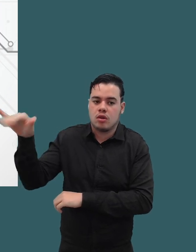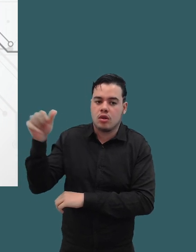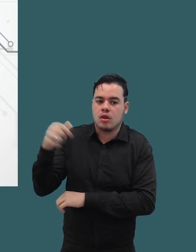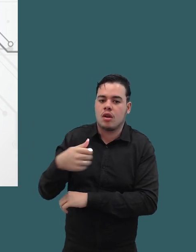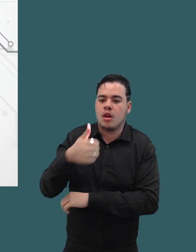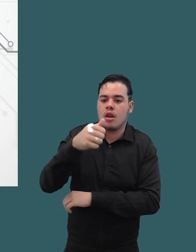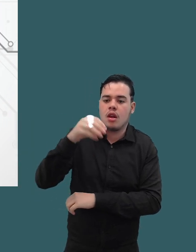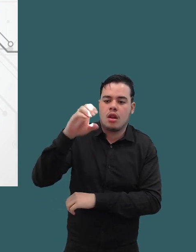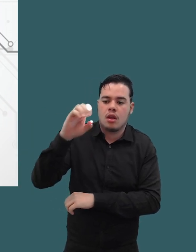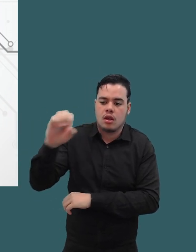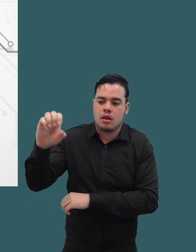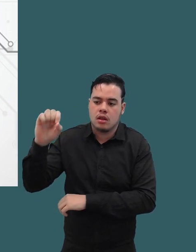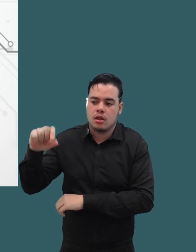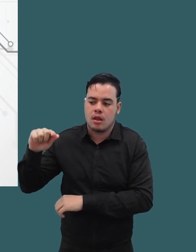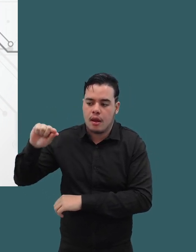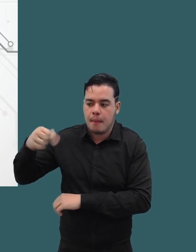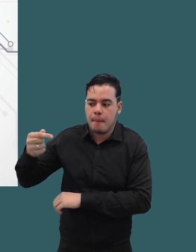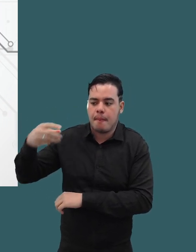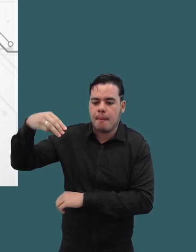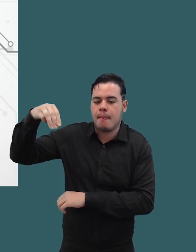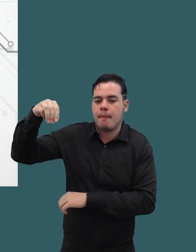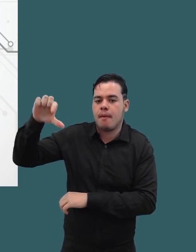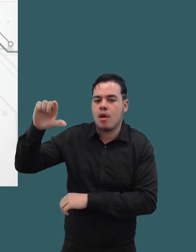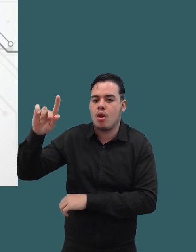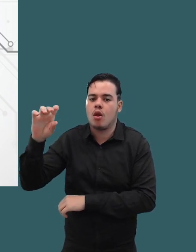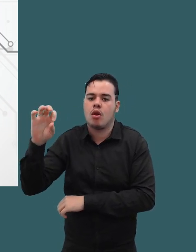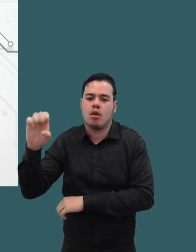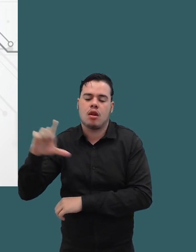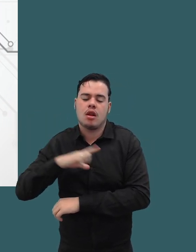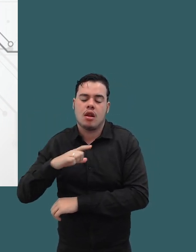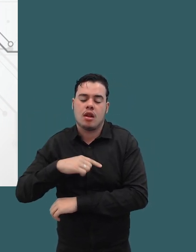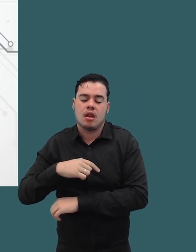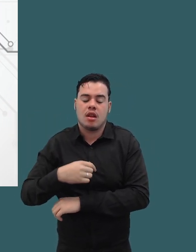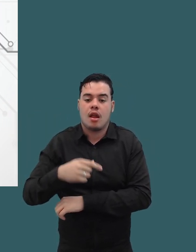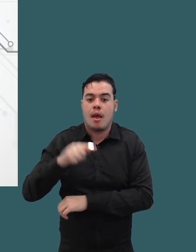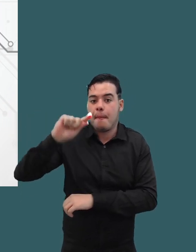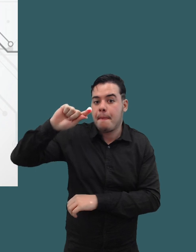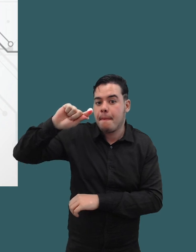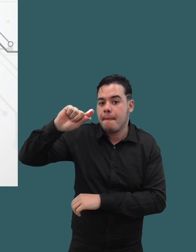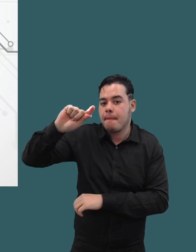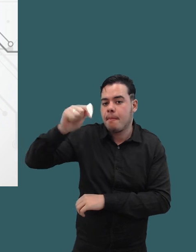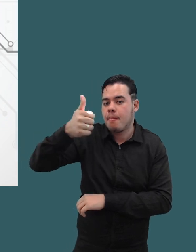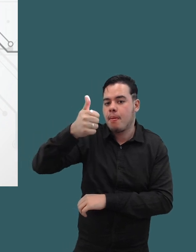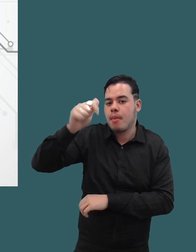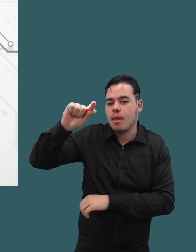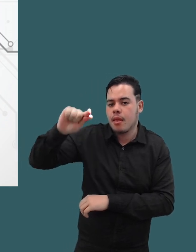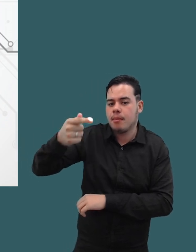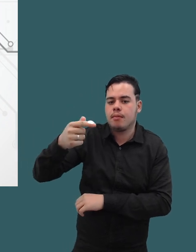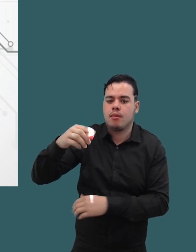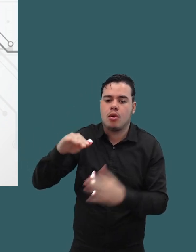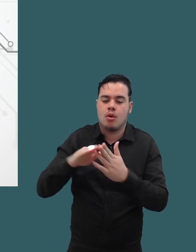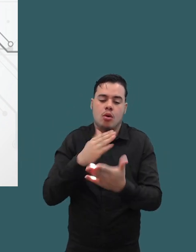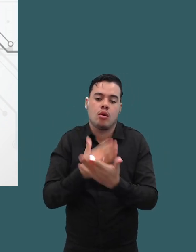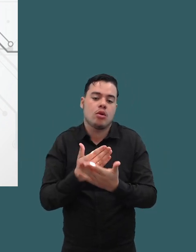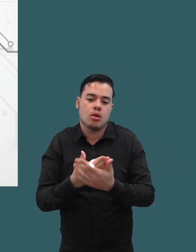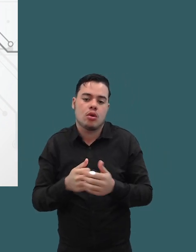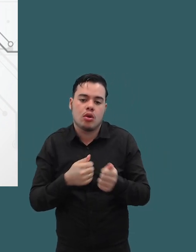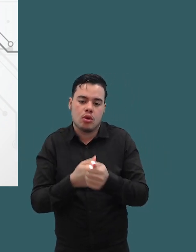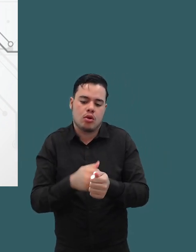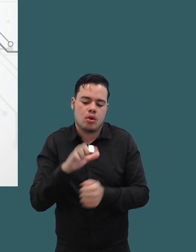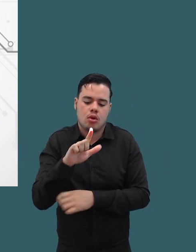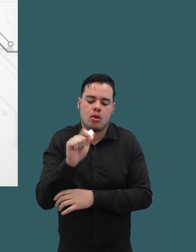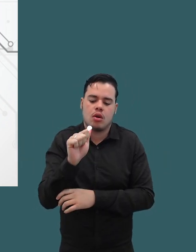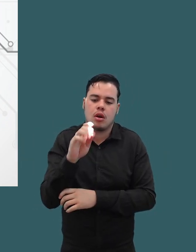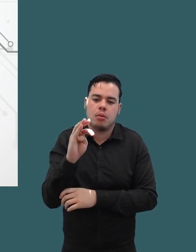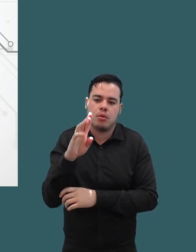100 milhões. Nós vamos ter 1.000 escolas no Brasil com uma infraestrutura mínima de laboratório de ciência